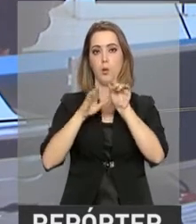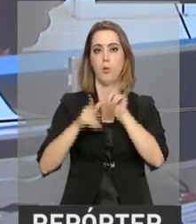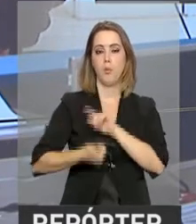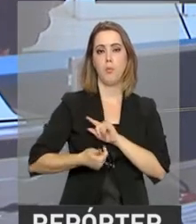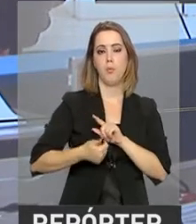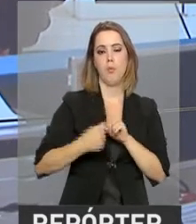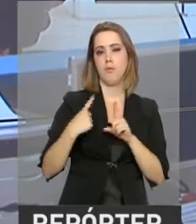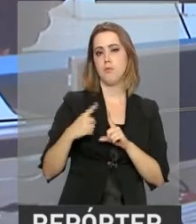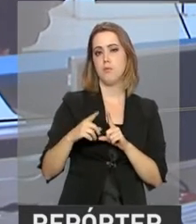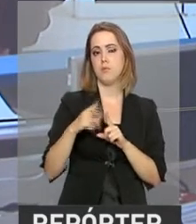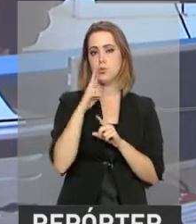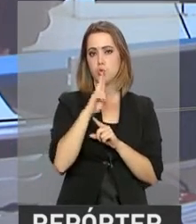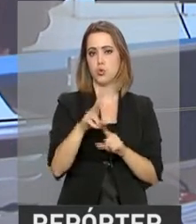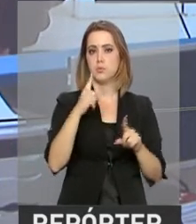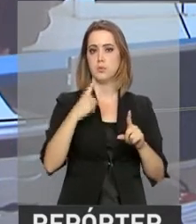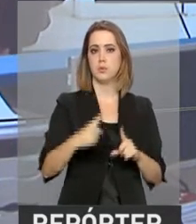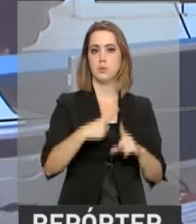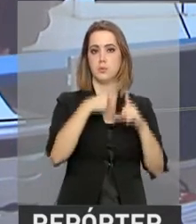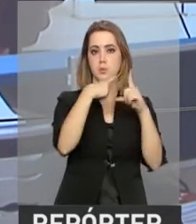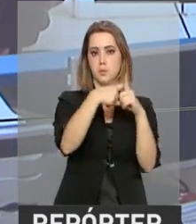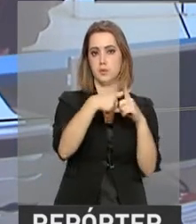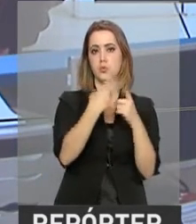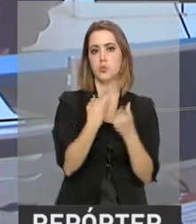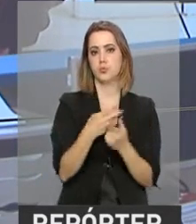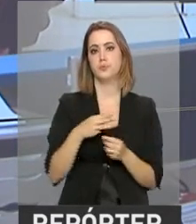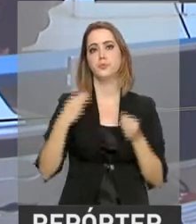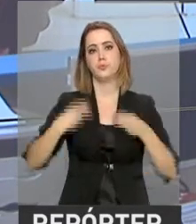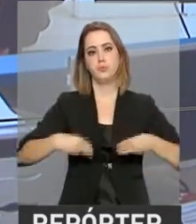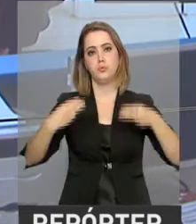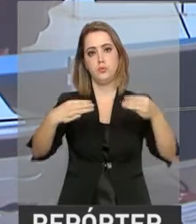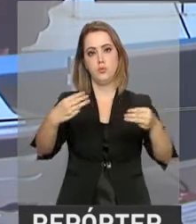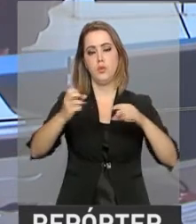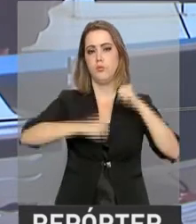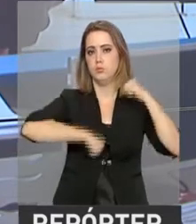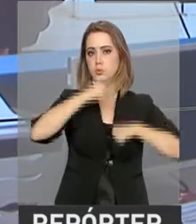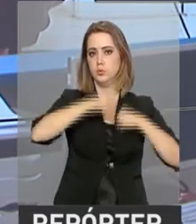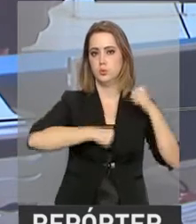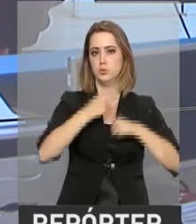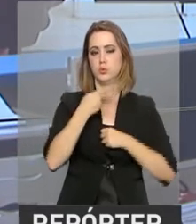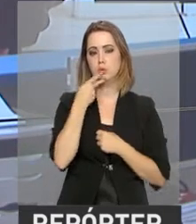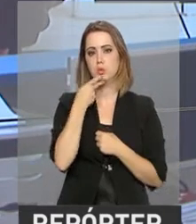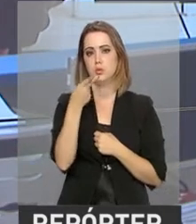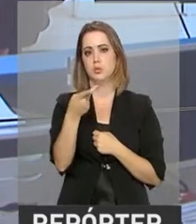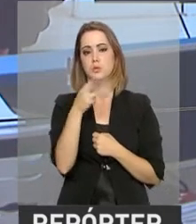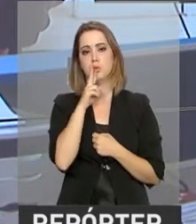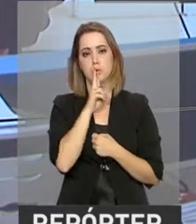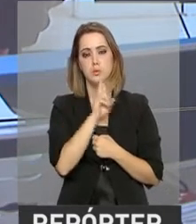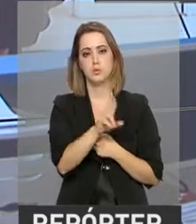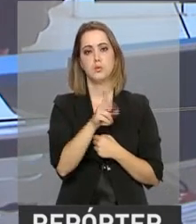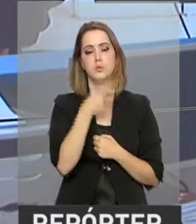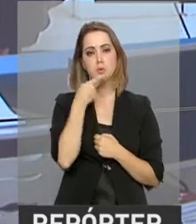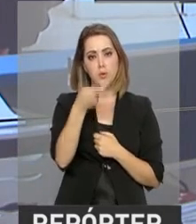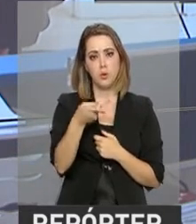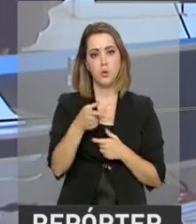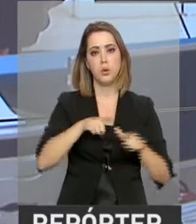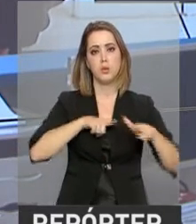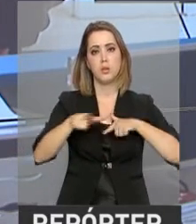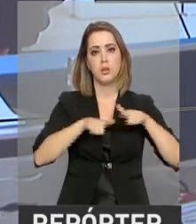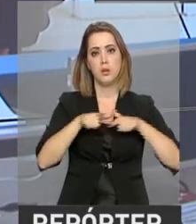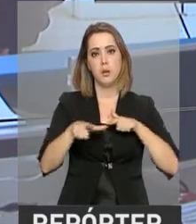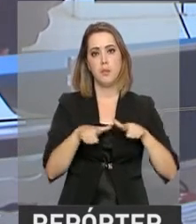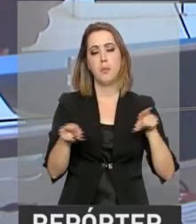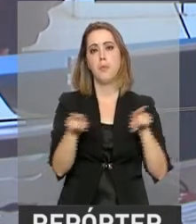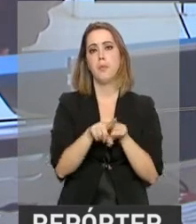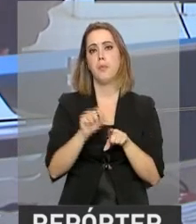o ministro da indústria comércio exterior e serviços comentou o resultado e afirmou que os trabalhos do fórum nacional